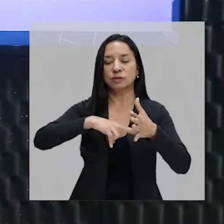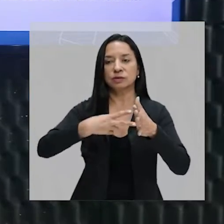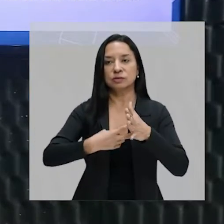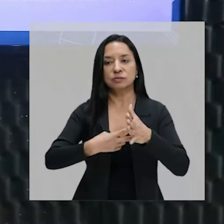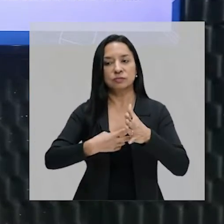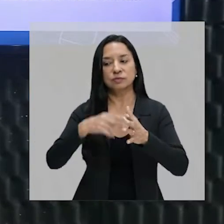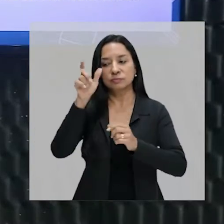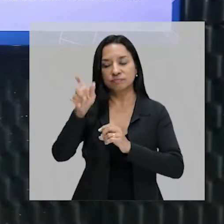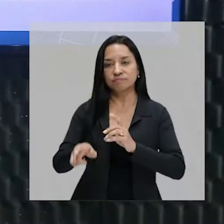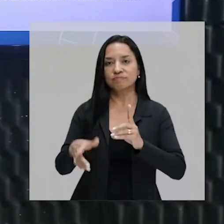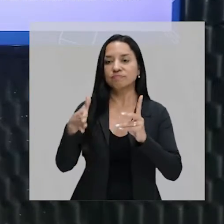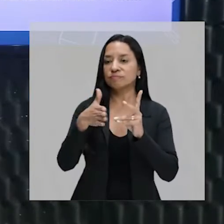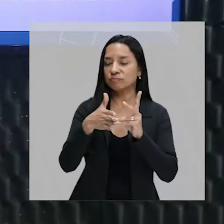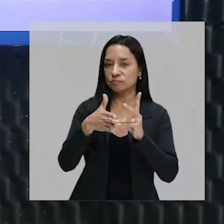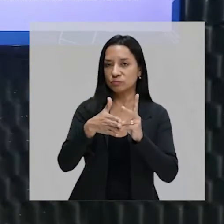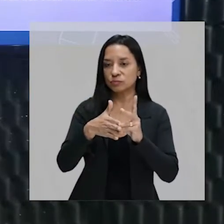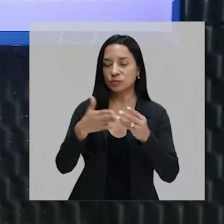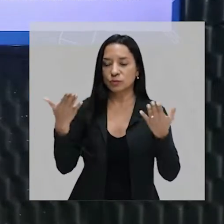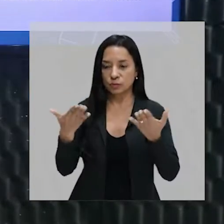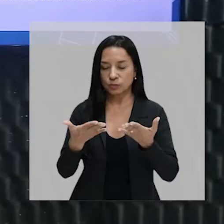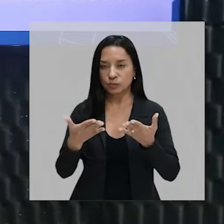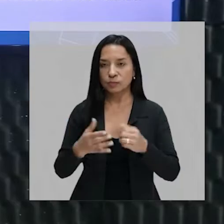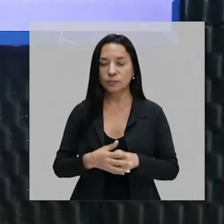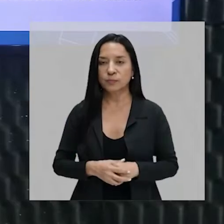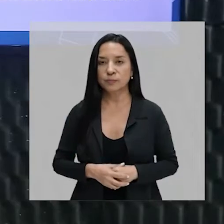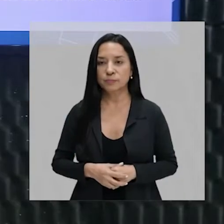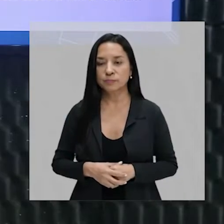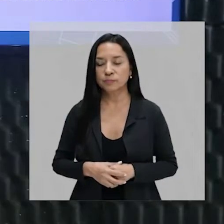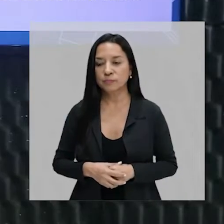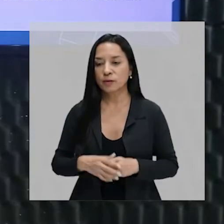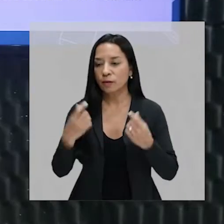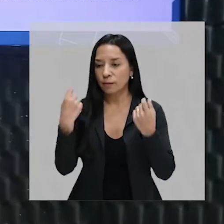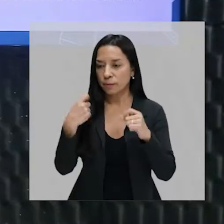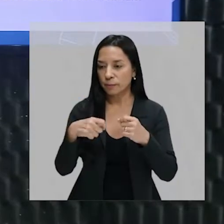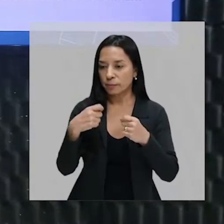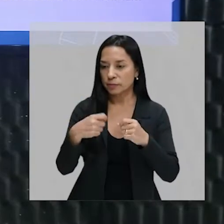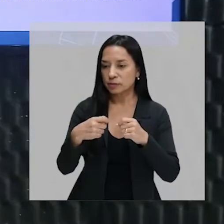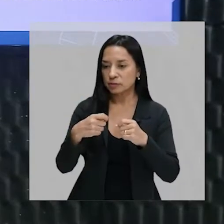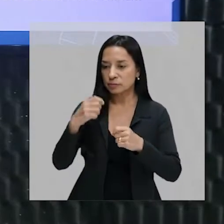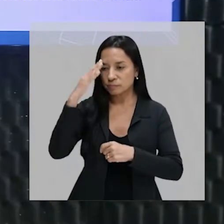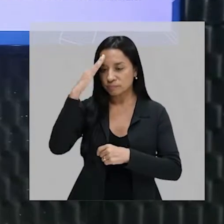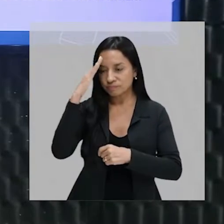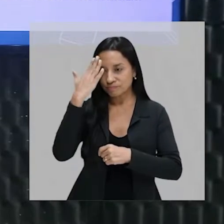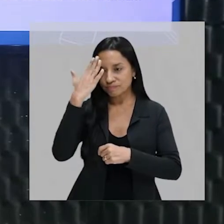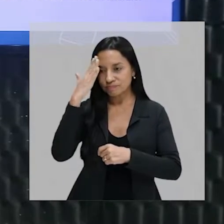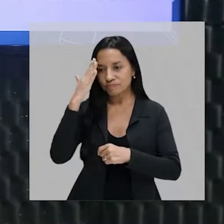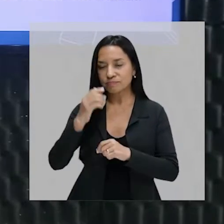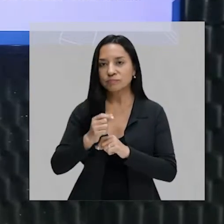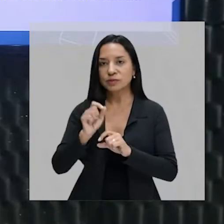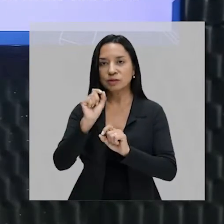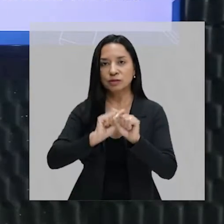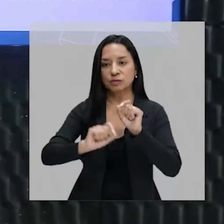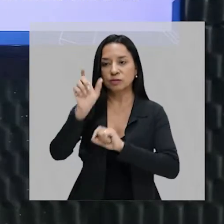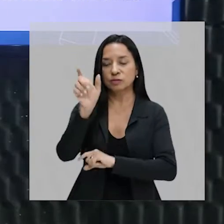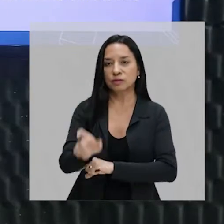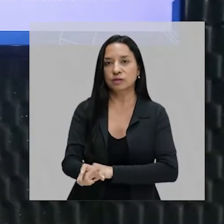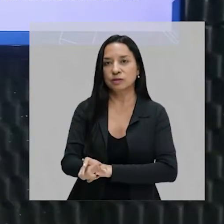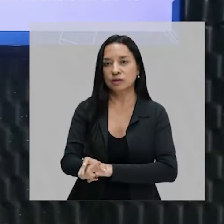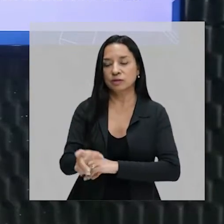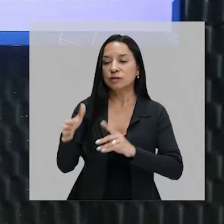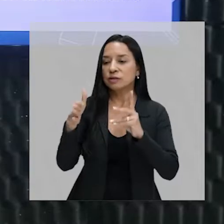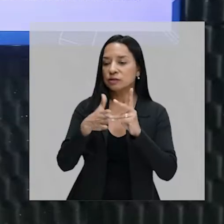ser indígena na atualidade é preciso se compreender que ser